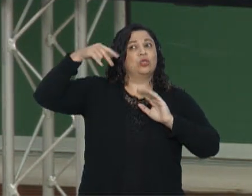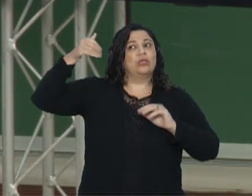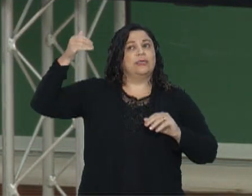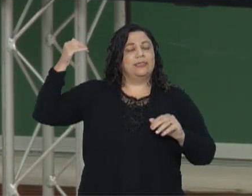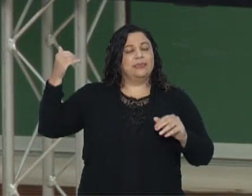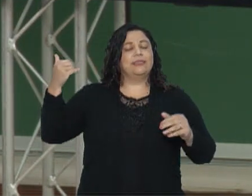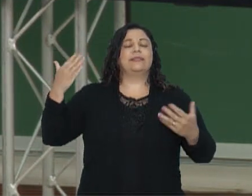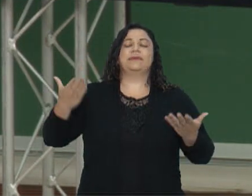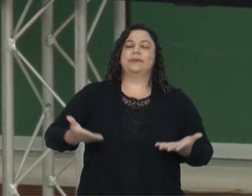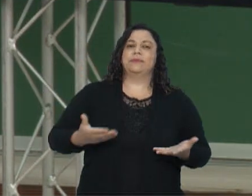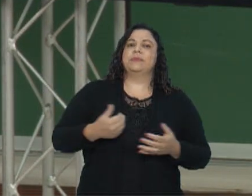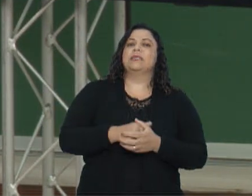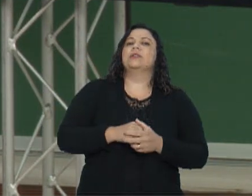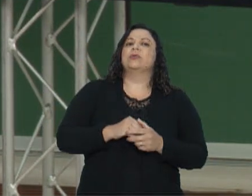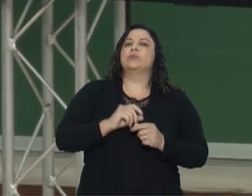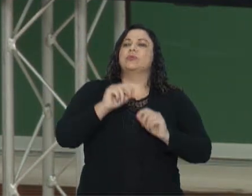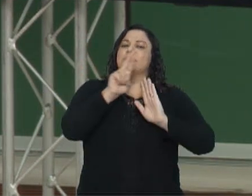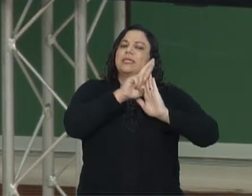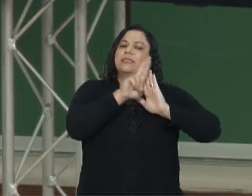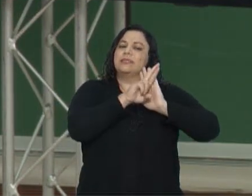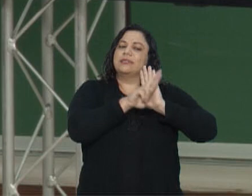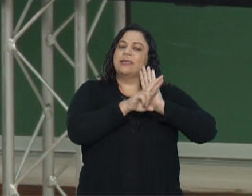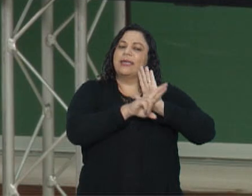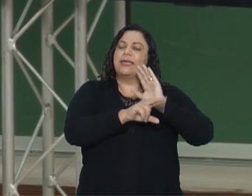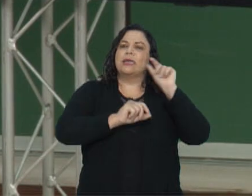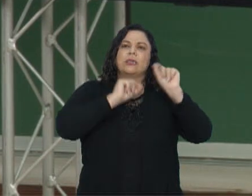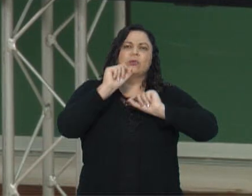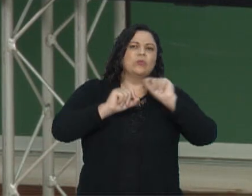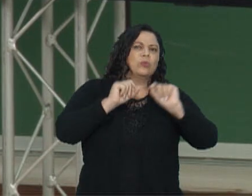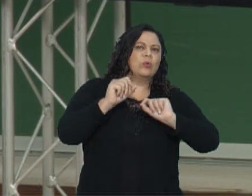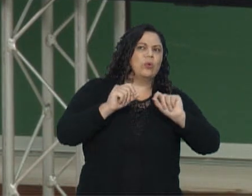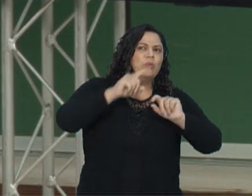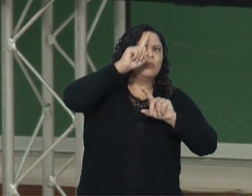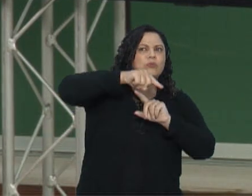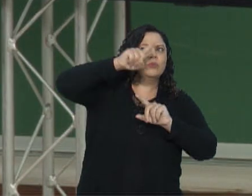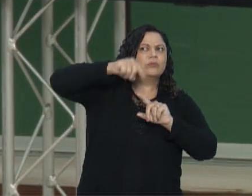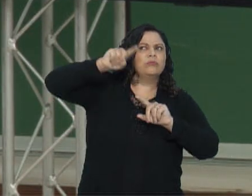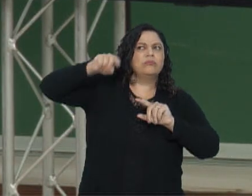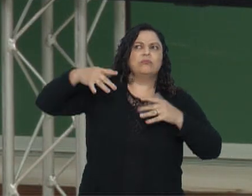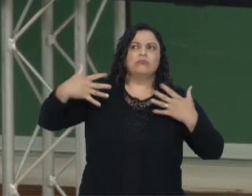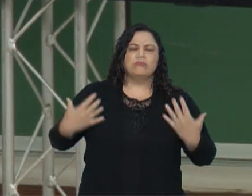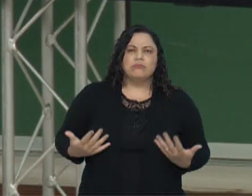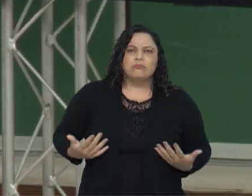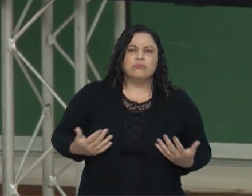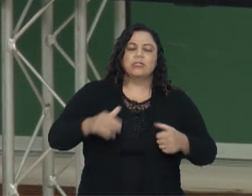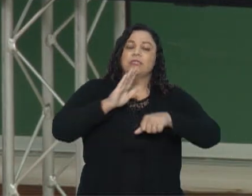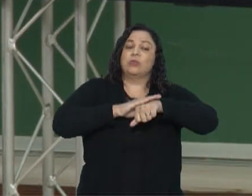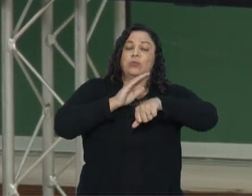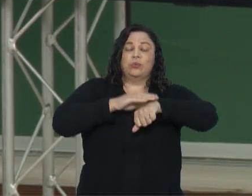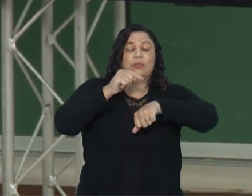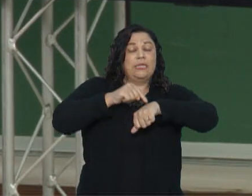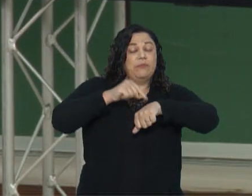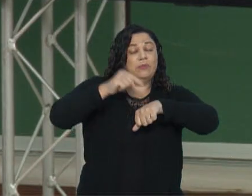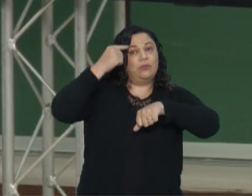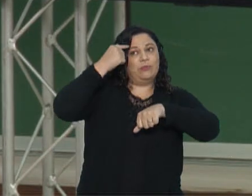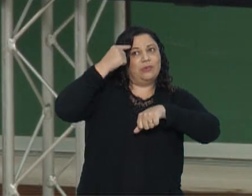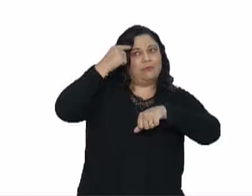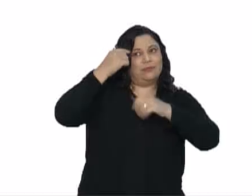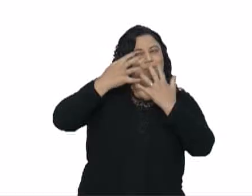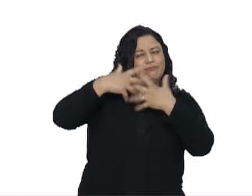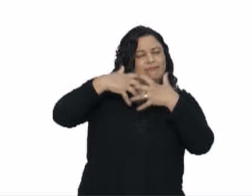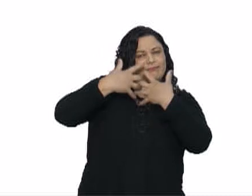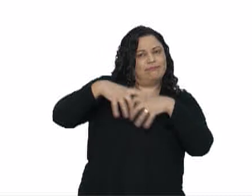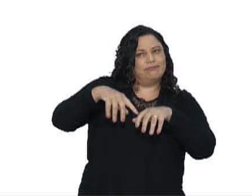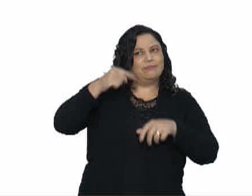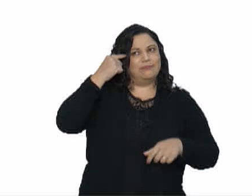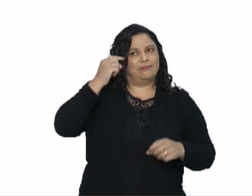é? As funções de como que nós vamos acentuar graficamente. Então, um tempinho para que vocês pensem aí.